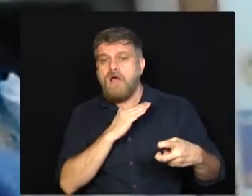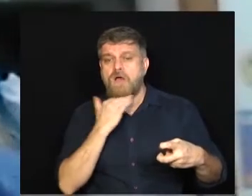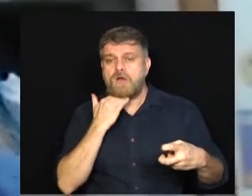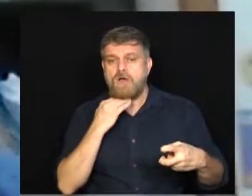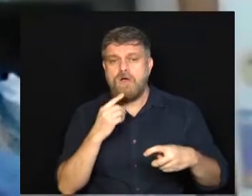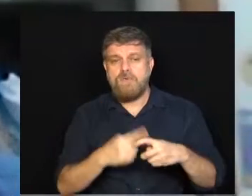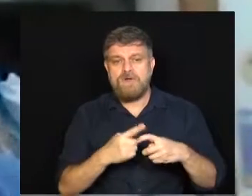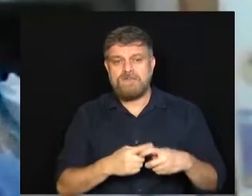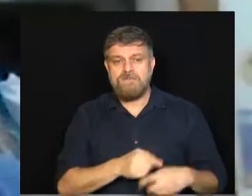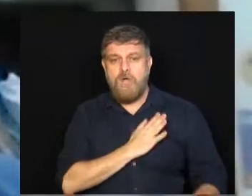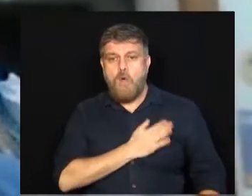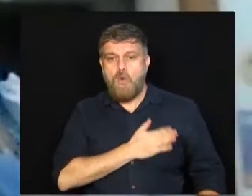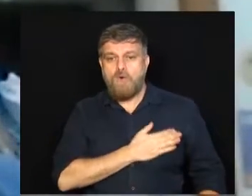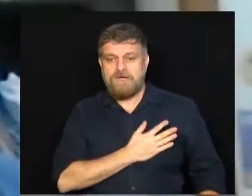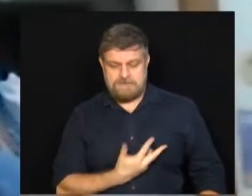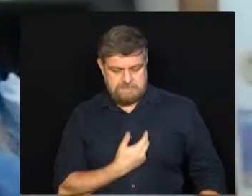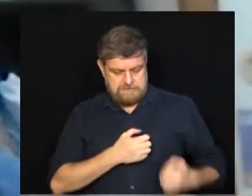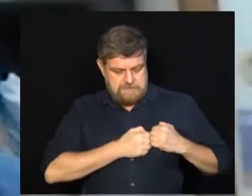seu coração arrancado.